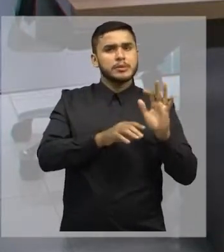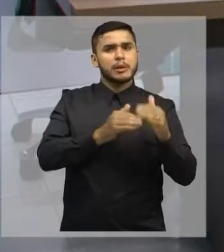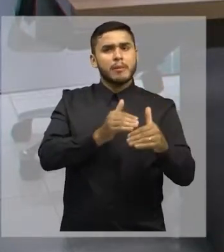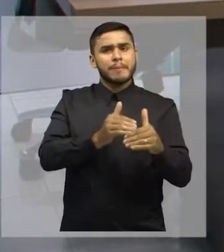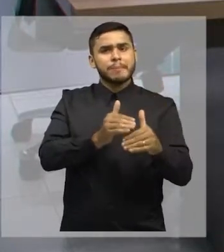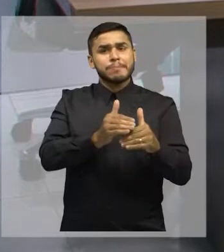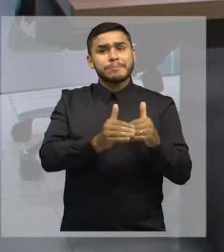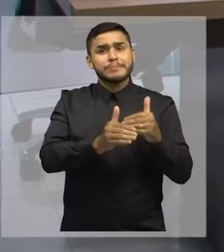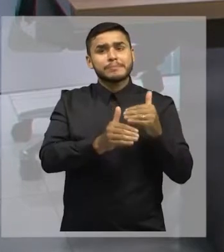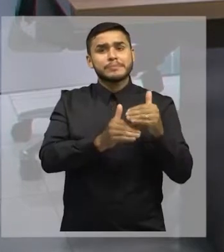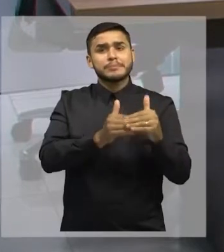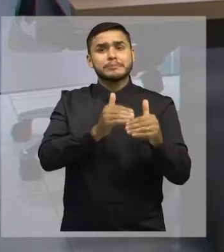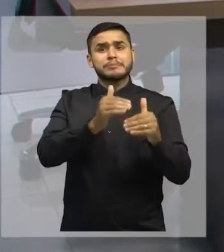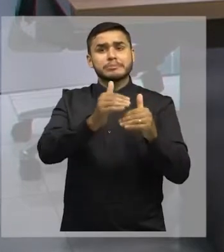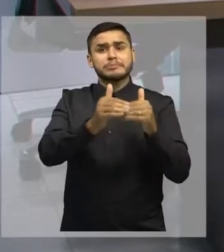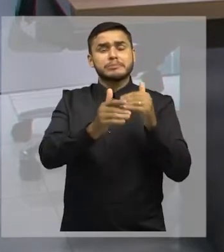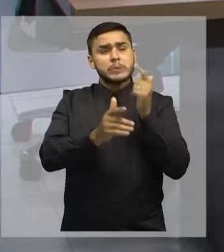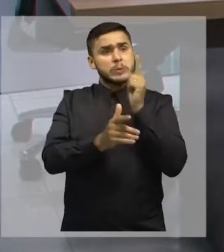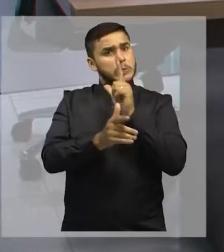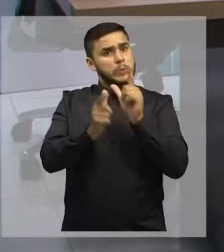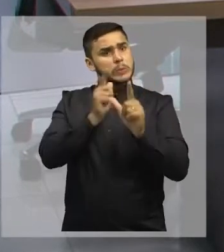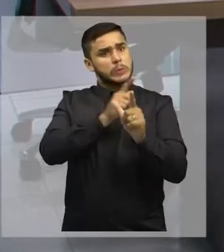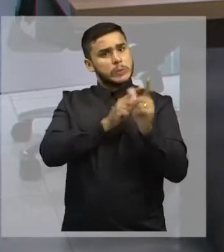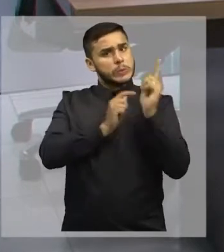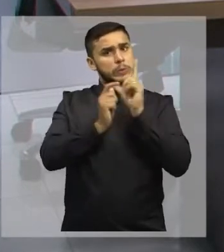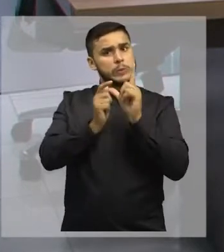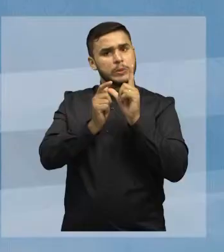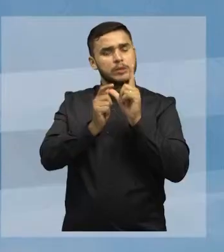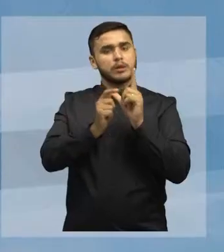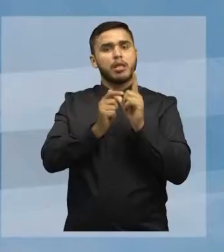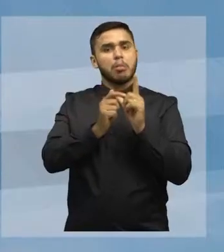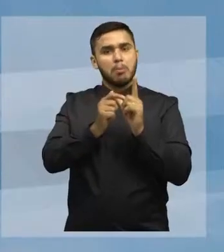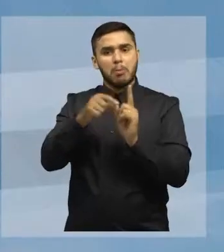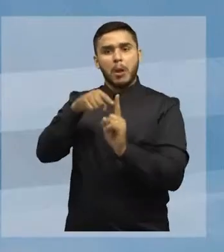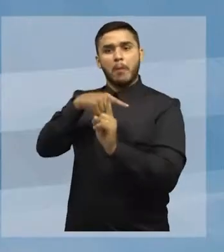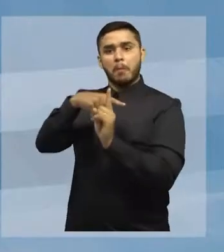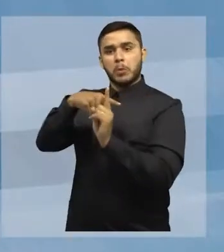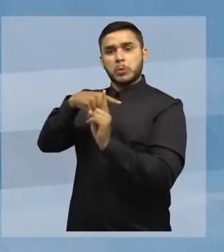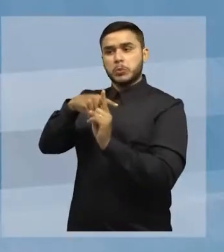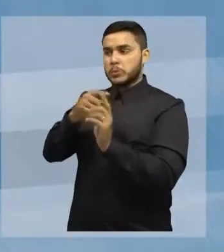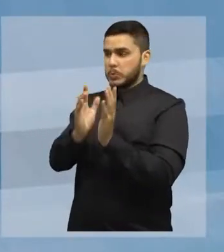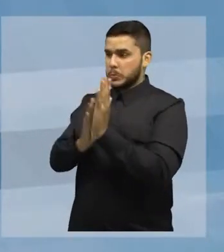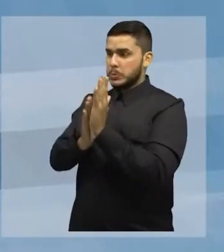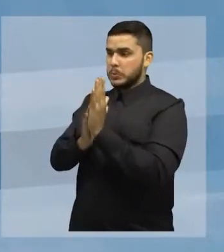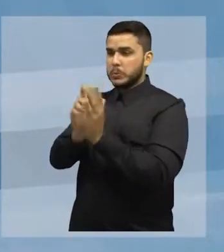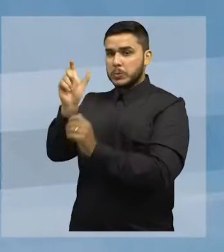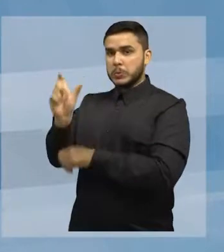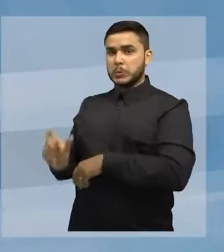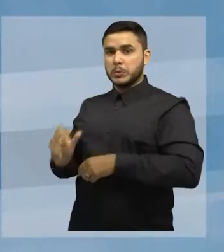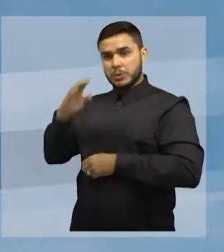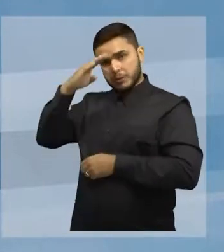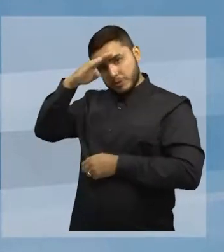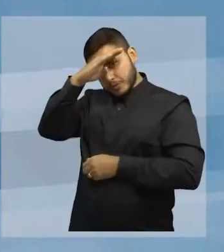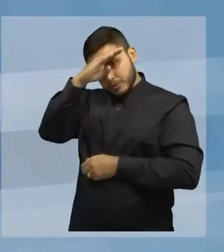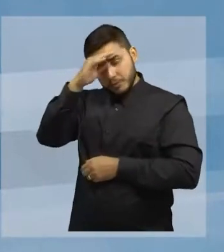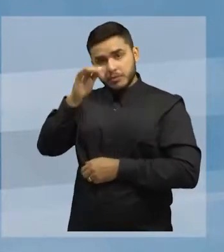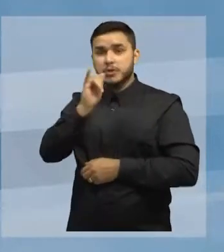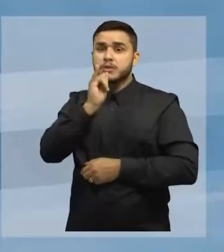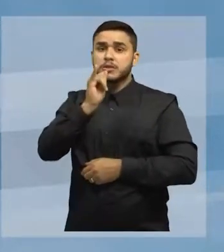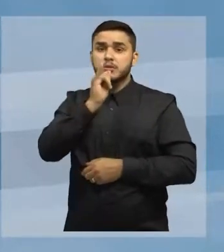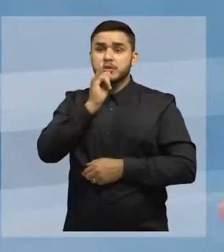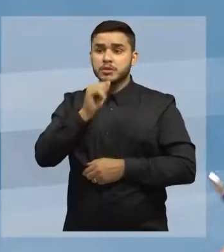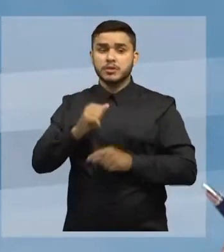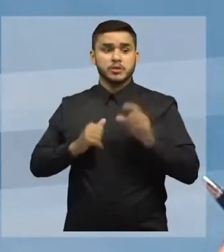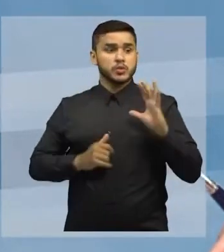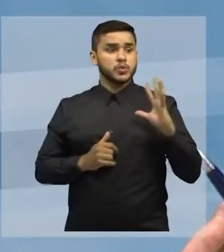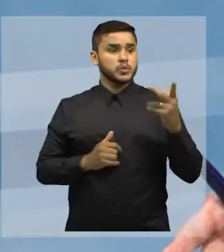são positivos. Se o presidente tem a menor aprovação em relação aos seus antecessores,